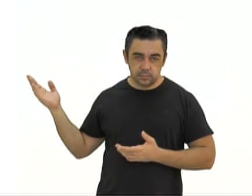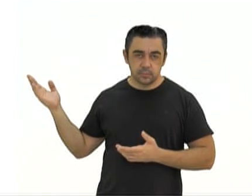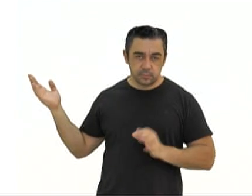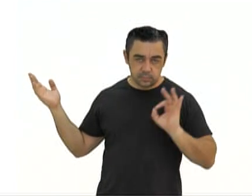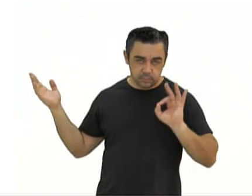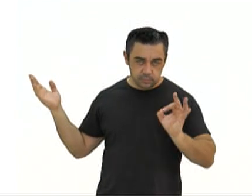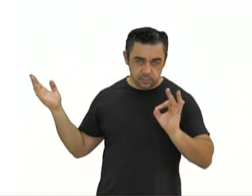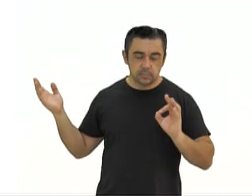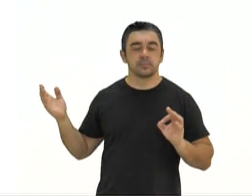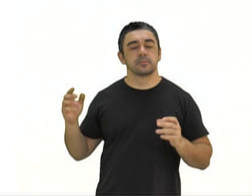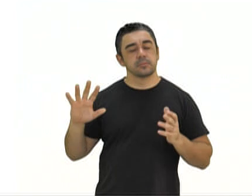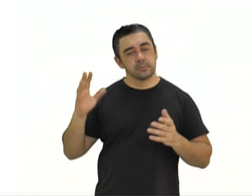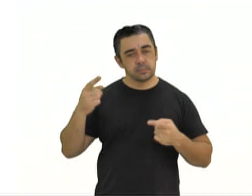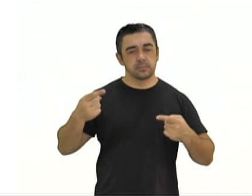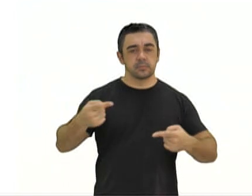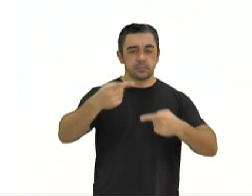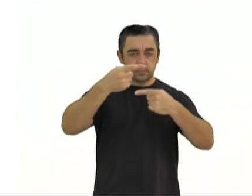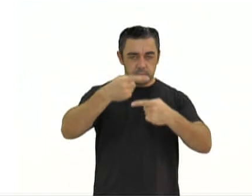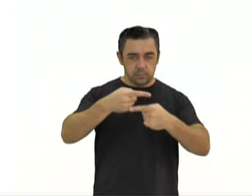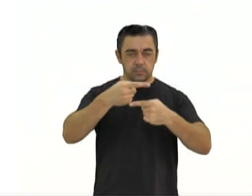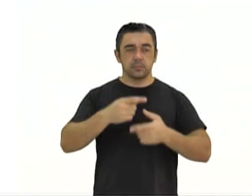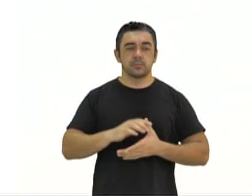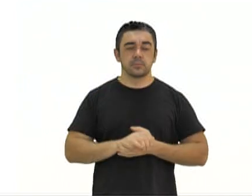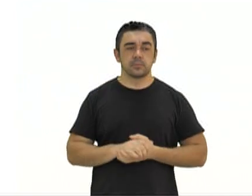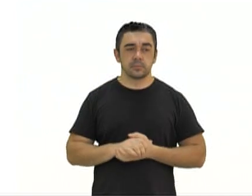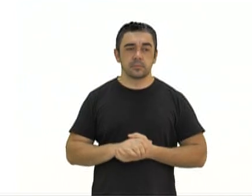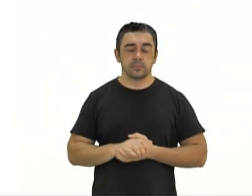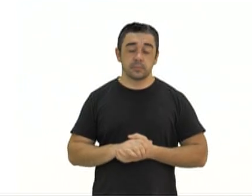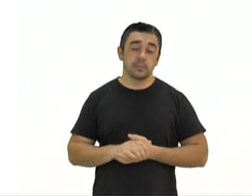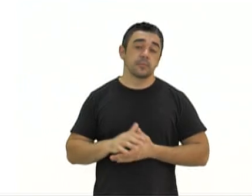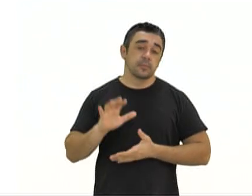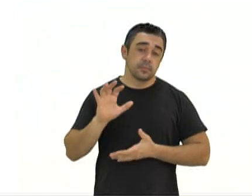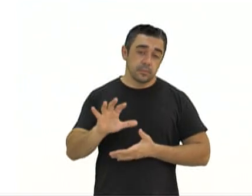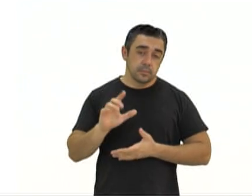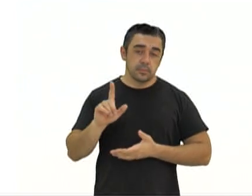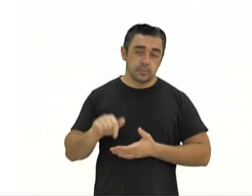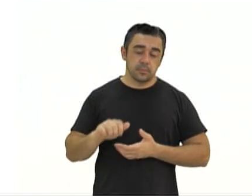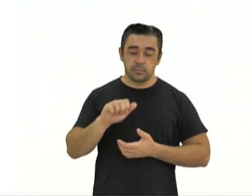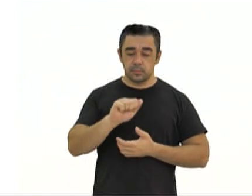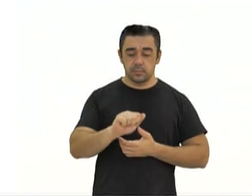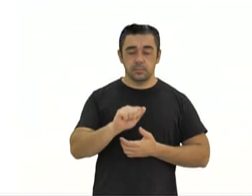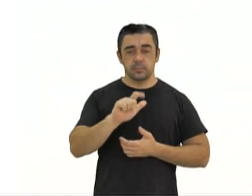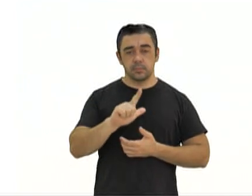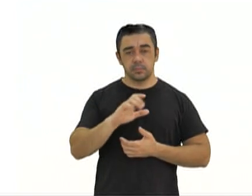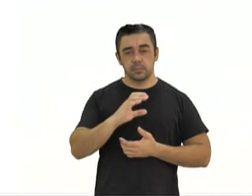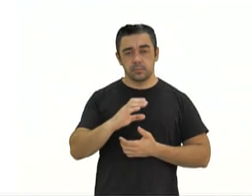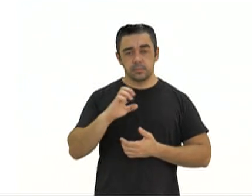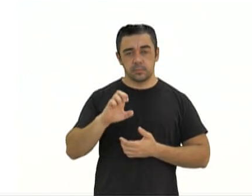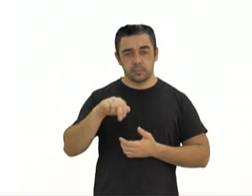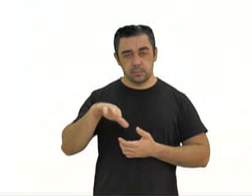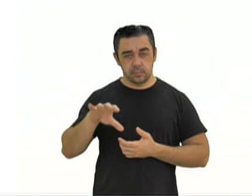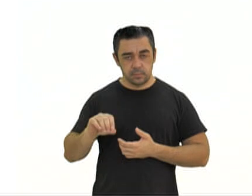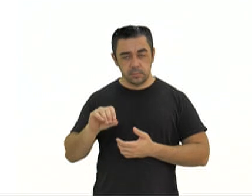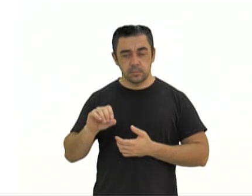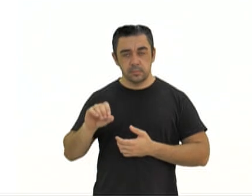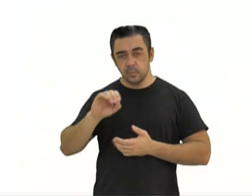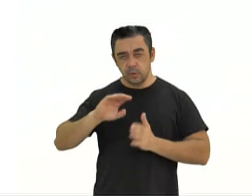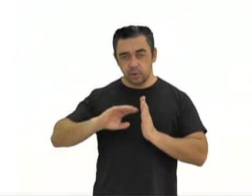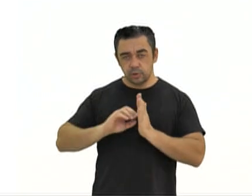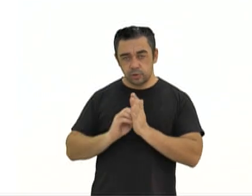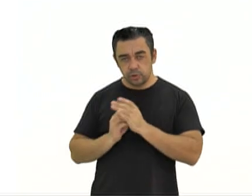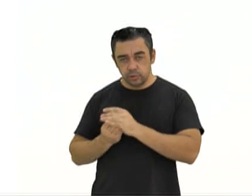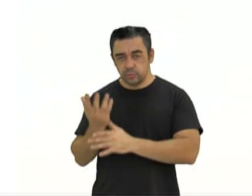Fechou a ponte, tá? Fechou a ligação ali, certo? Formando, então, um alceno e liberando lá o gás hidrogênio,